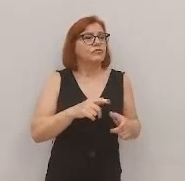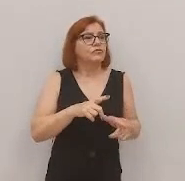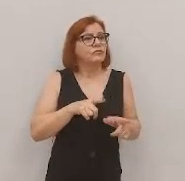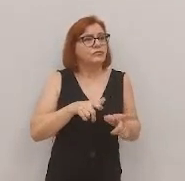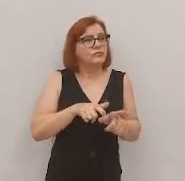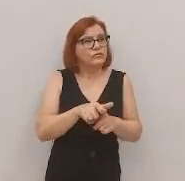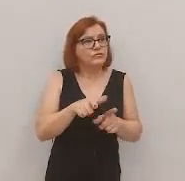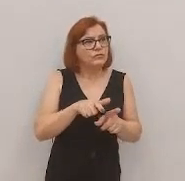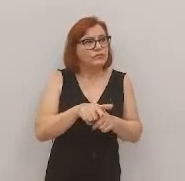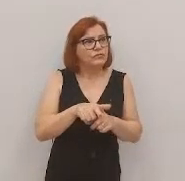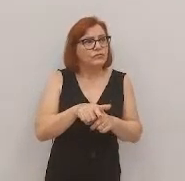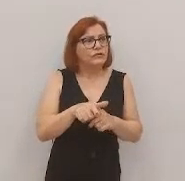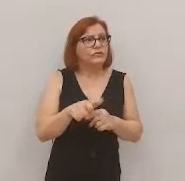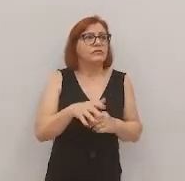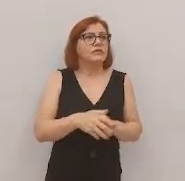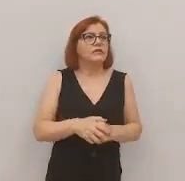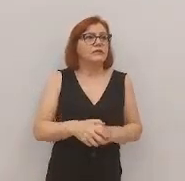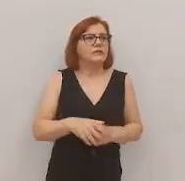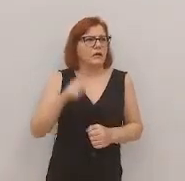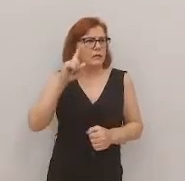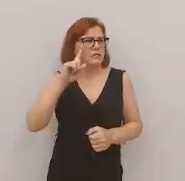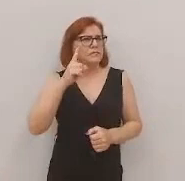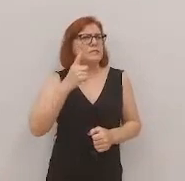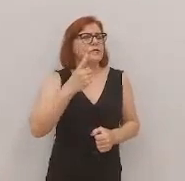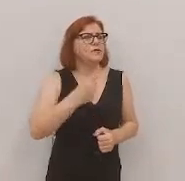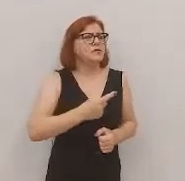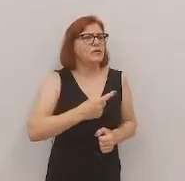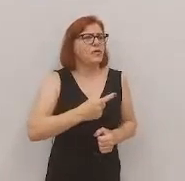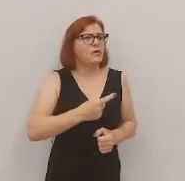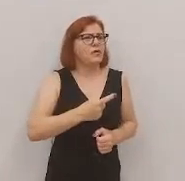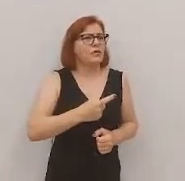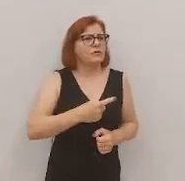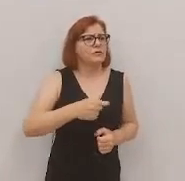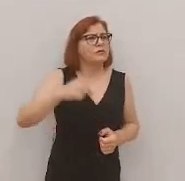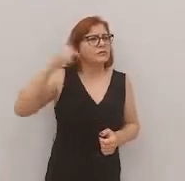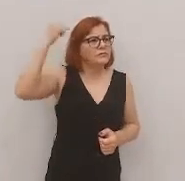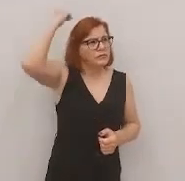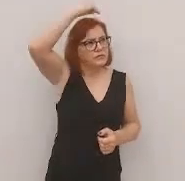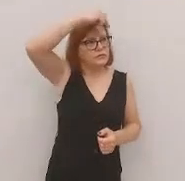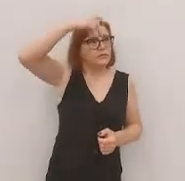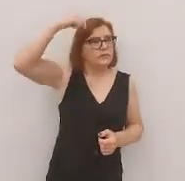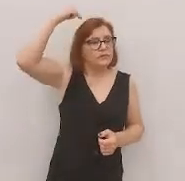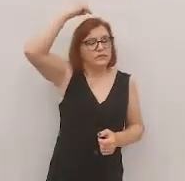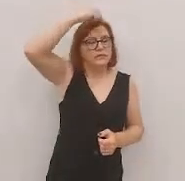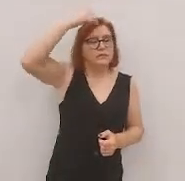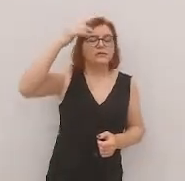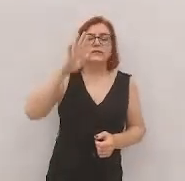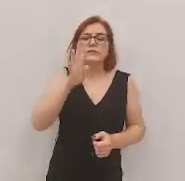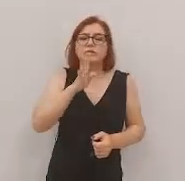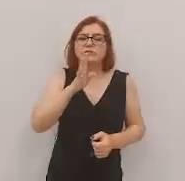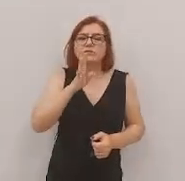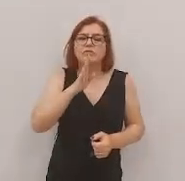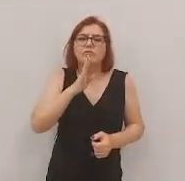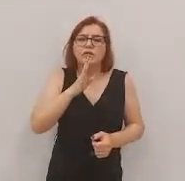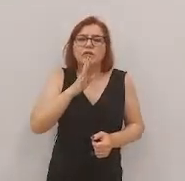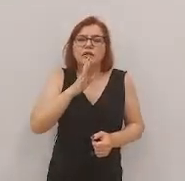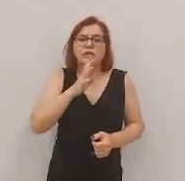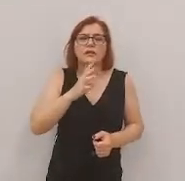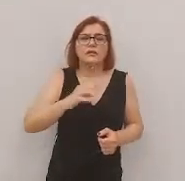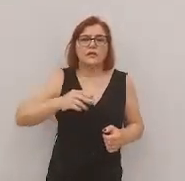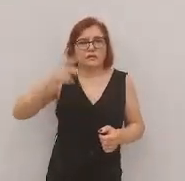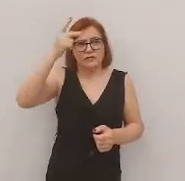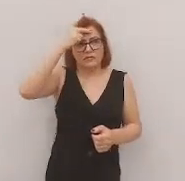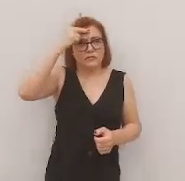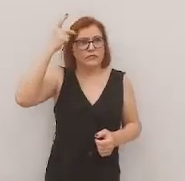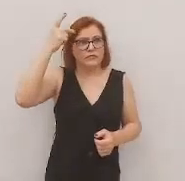esta ordem por mandato dos santos, a fim de que conheçam os